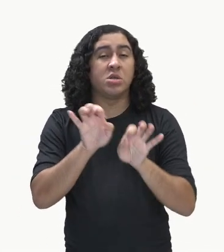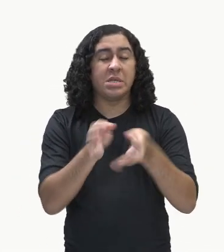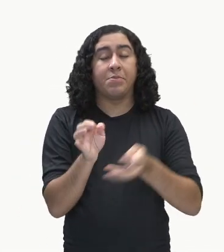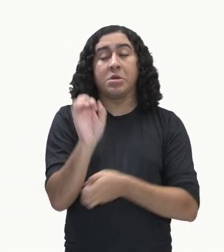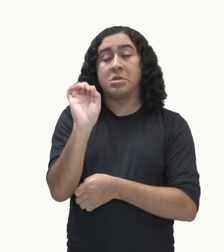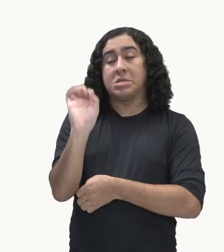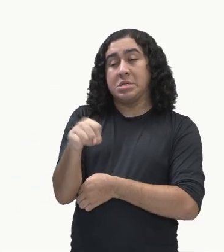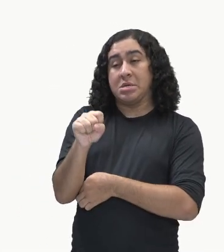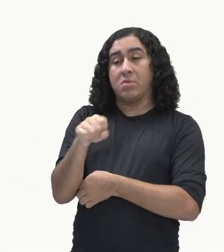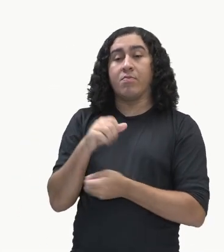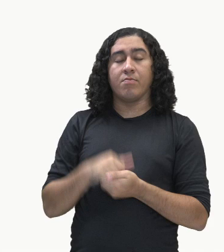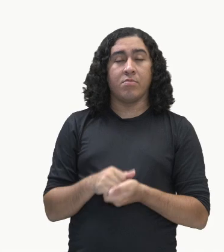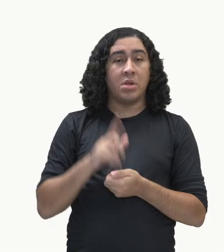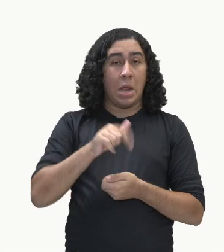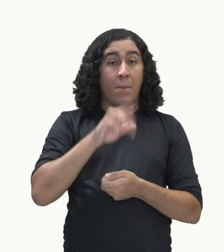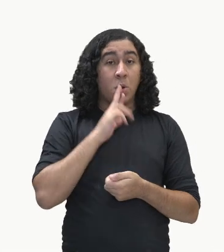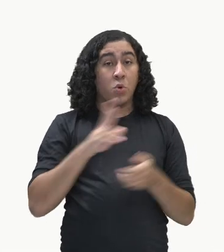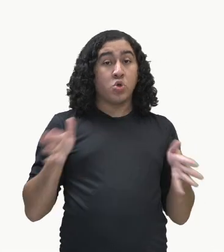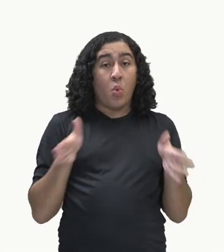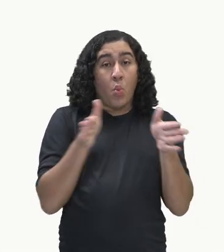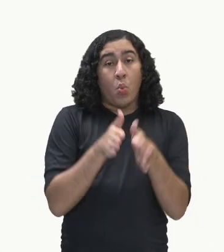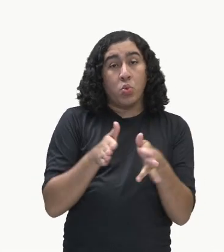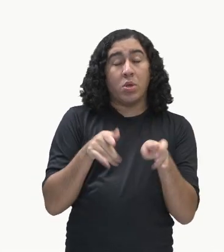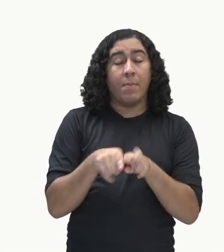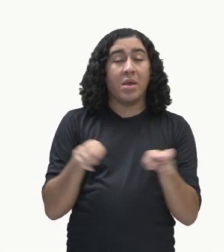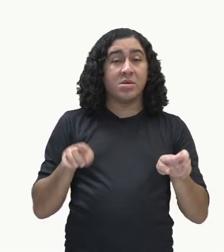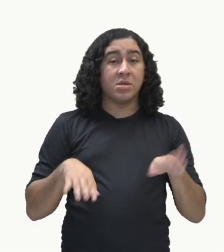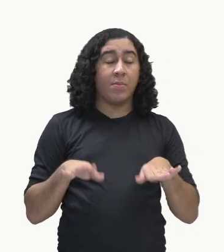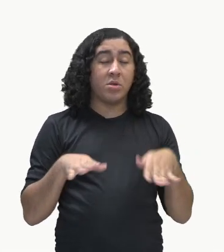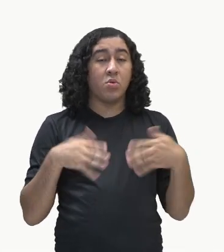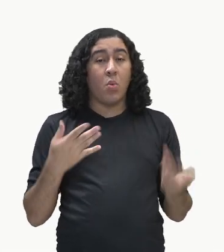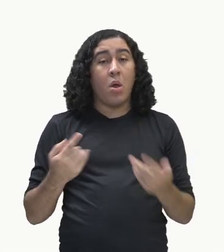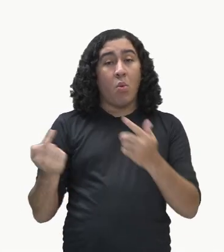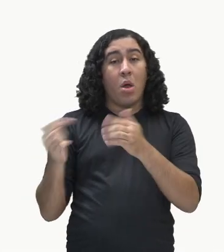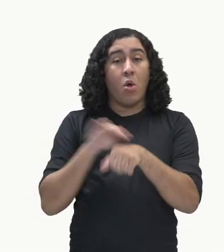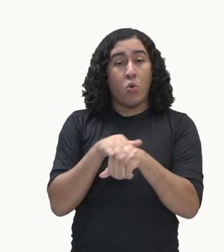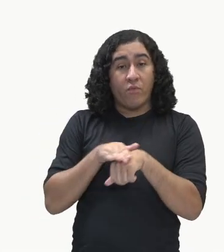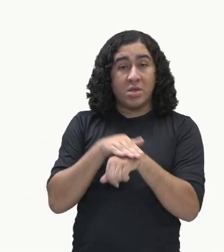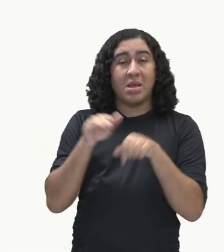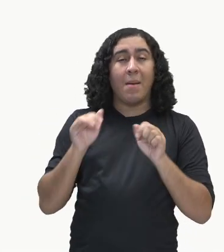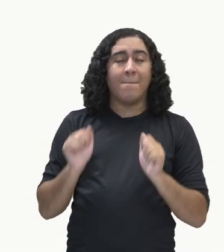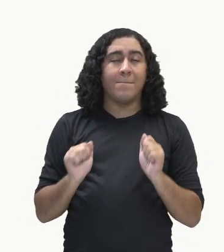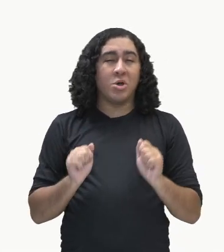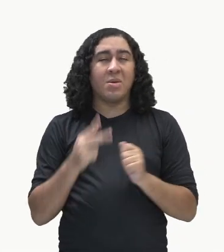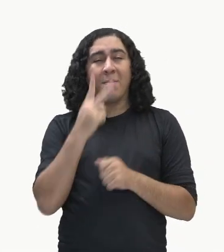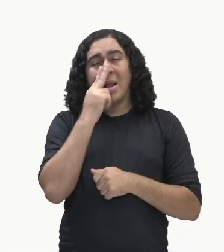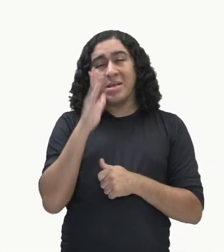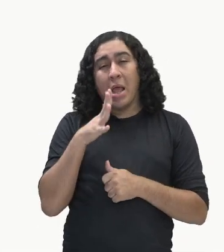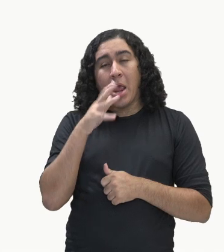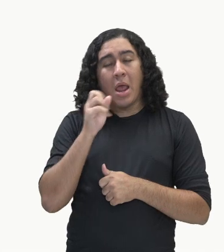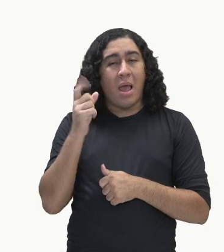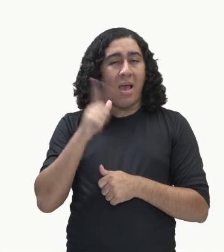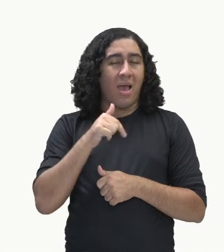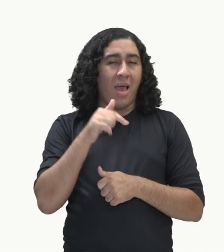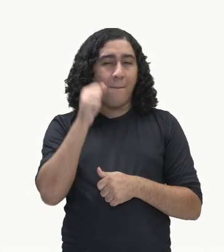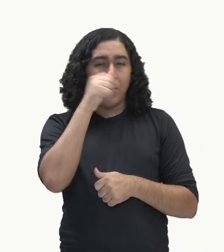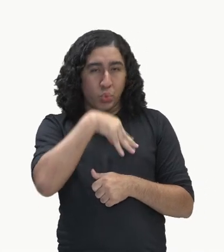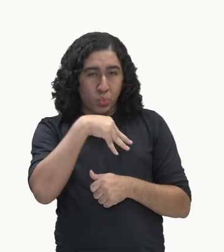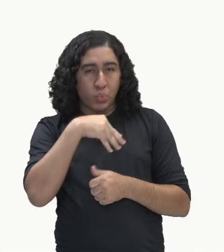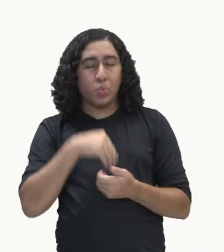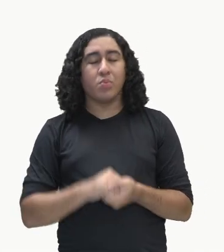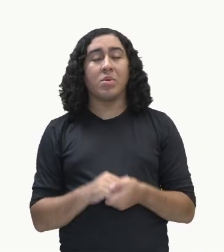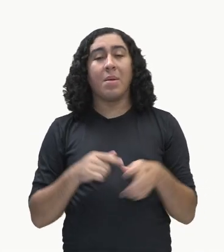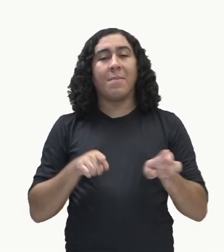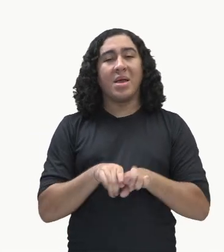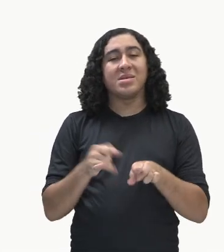resposta curta, mas a depender da situação e de com quem eu estou falando, pode parecer rude. Mas quando eu não estou afim de muita conversa, não quero estender